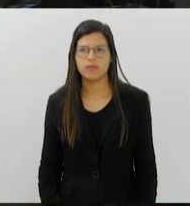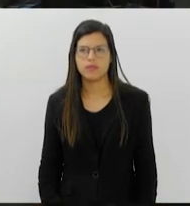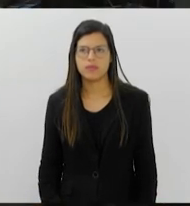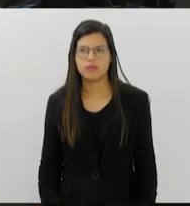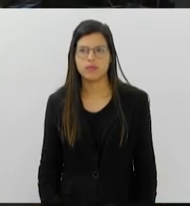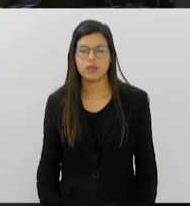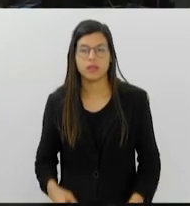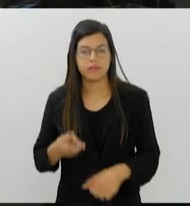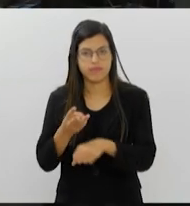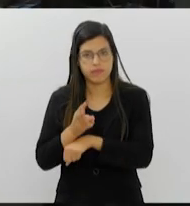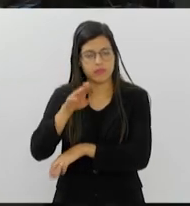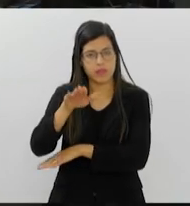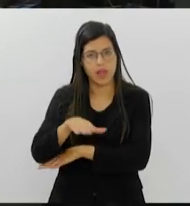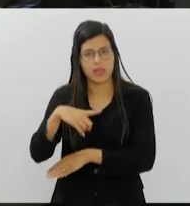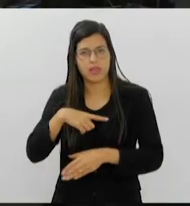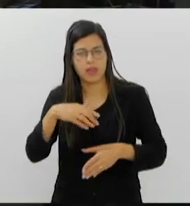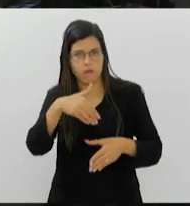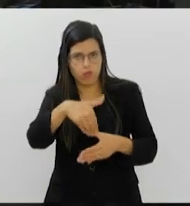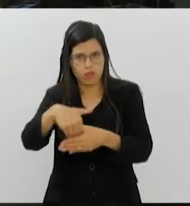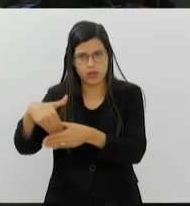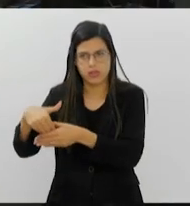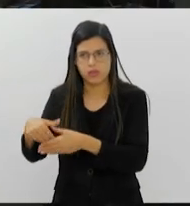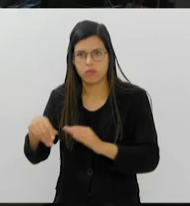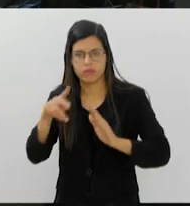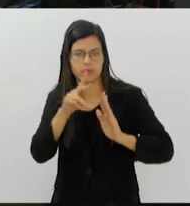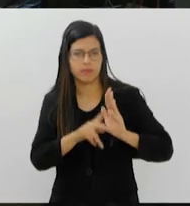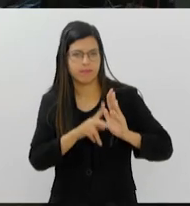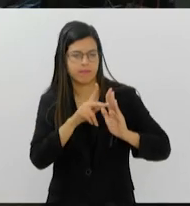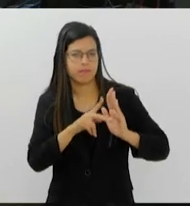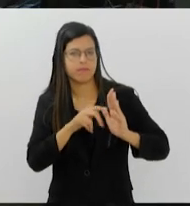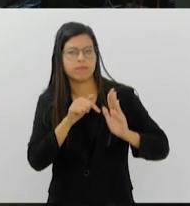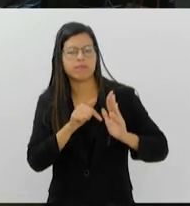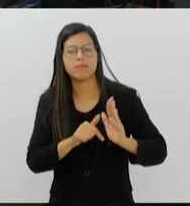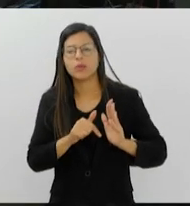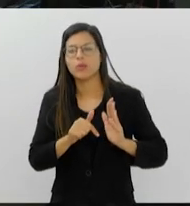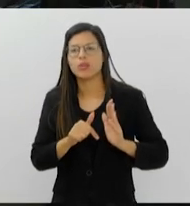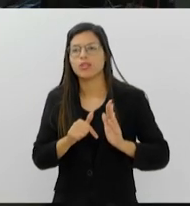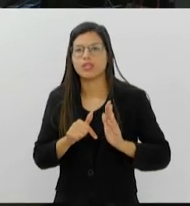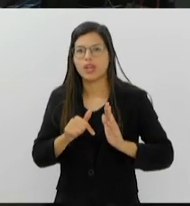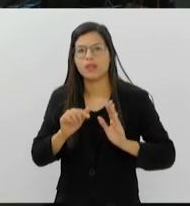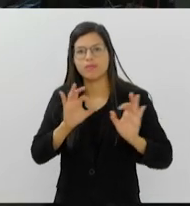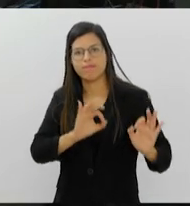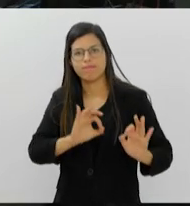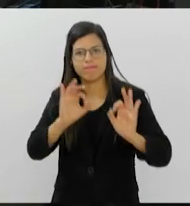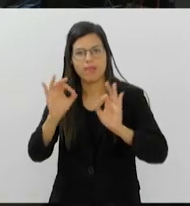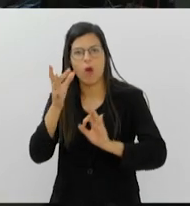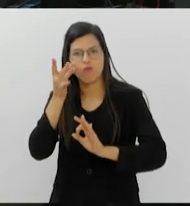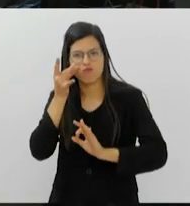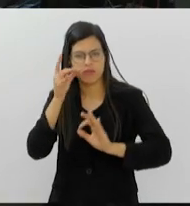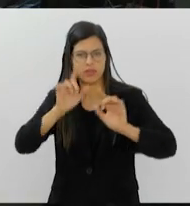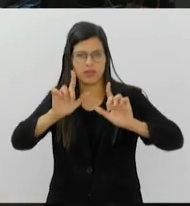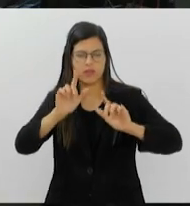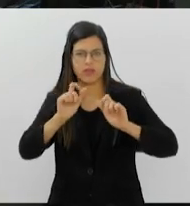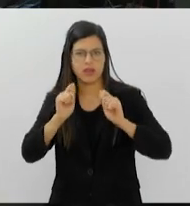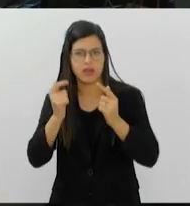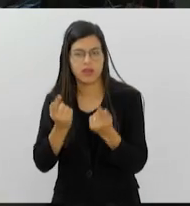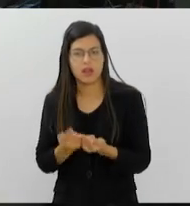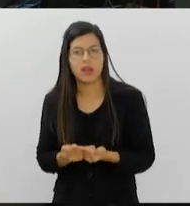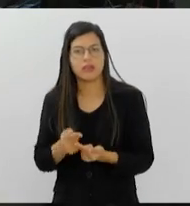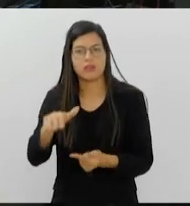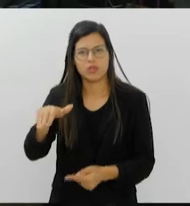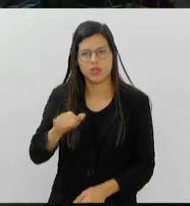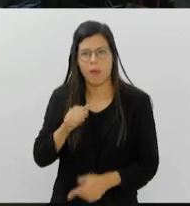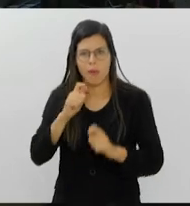Às 15h tem votação de projetos no plenário com transmissão ao vivo da TV Alerj. Eu vou chamar o repórter Paulo Vitor Viviani, que tem